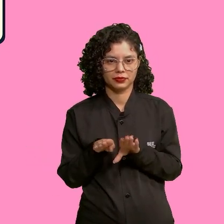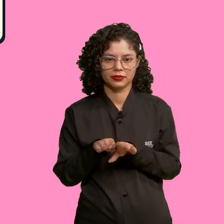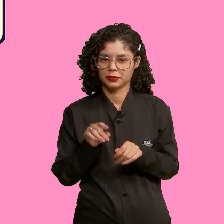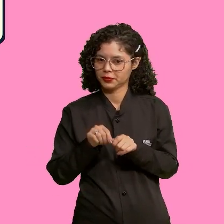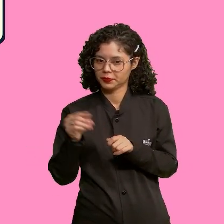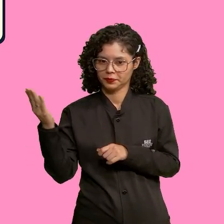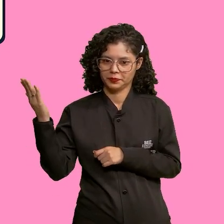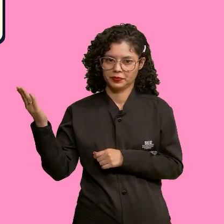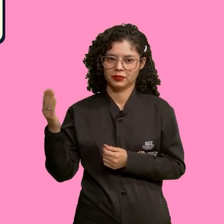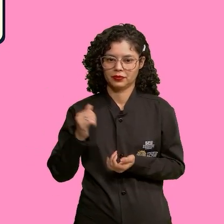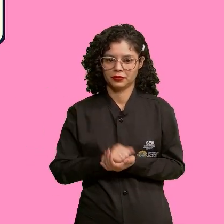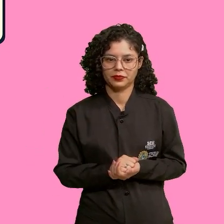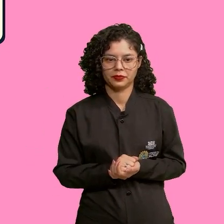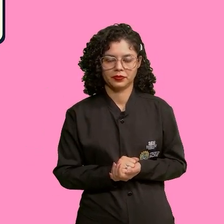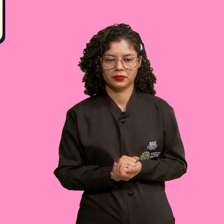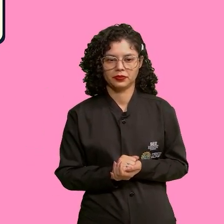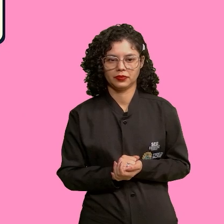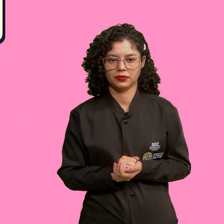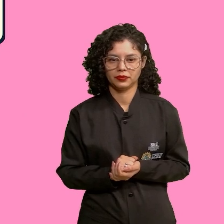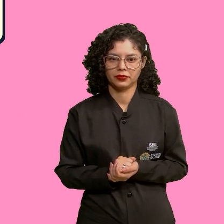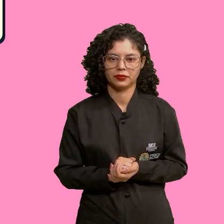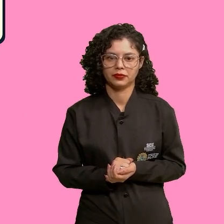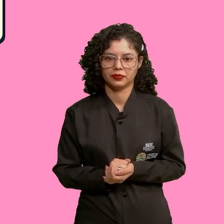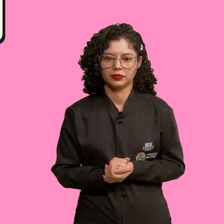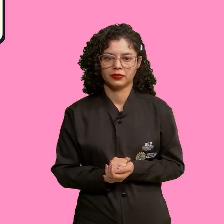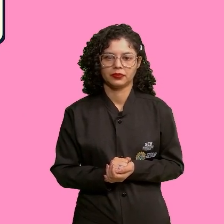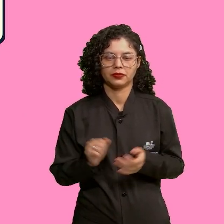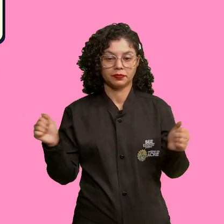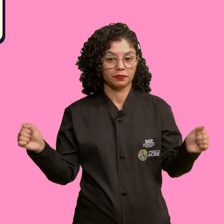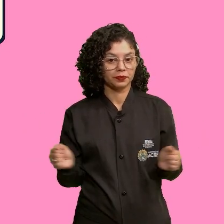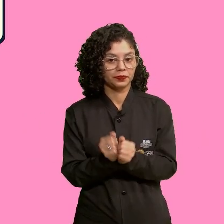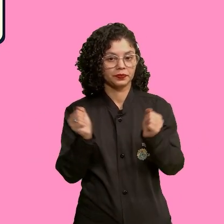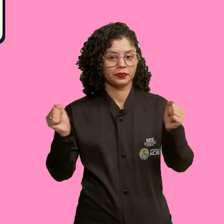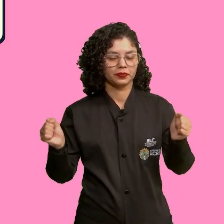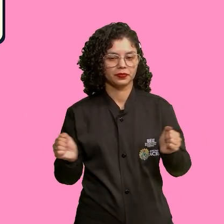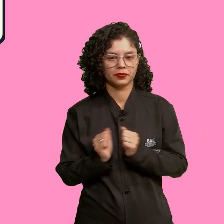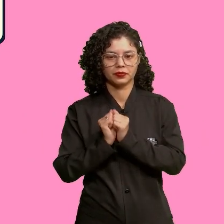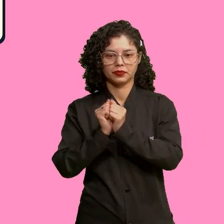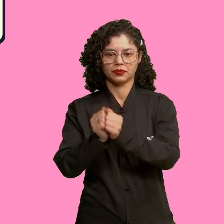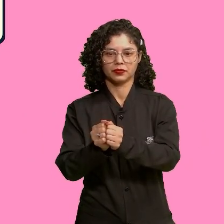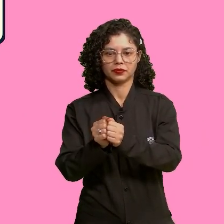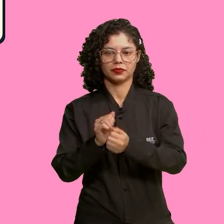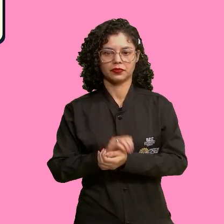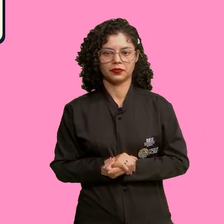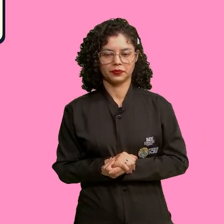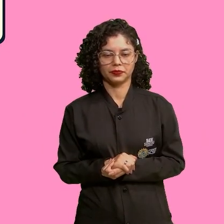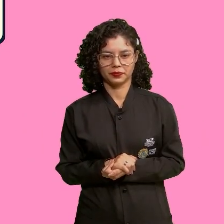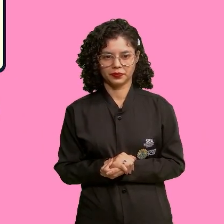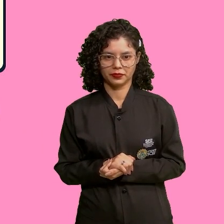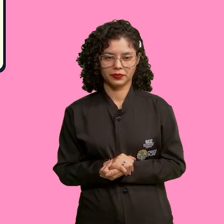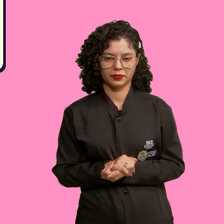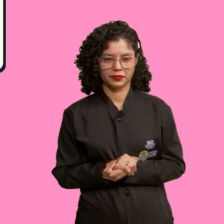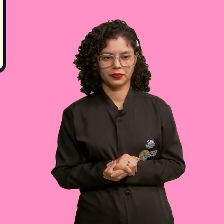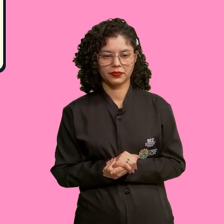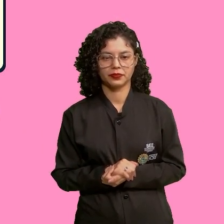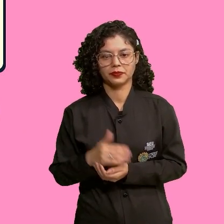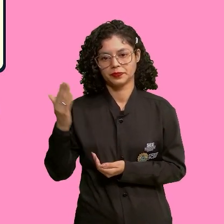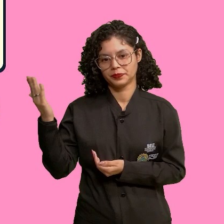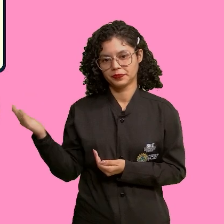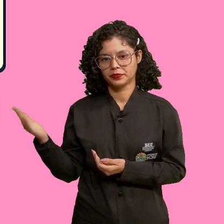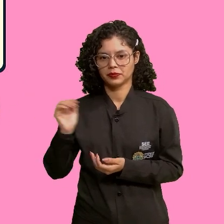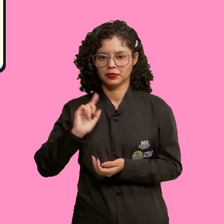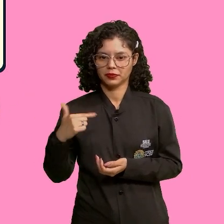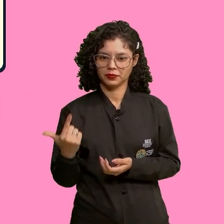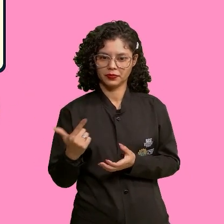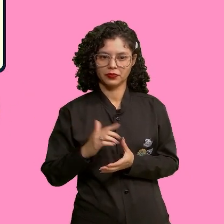faz parte da categoria em que maracas e pratos estão aí incluídos. Vamos para o